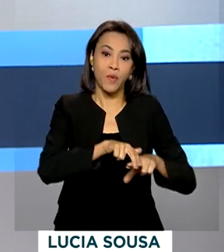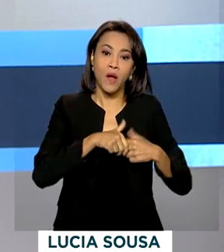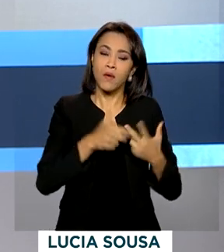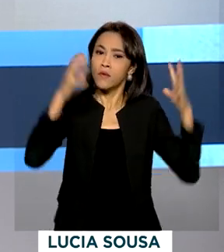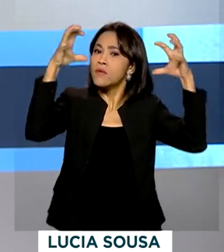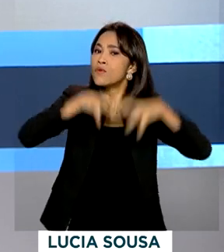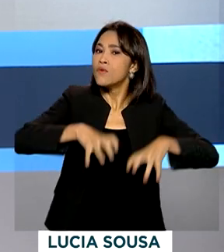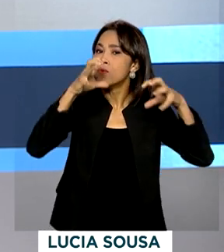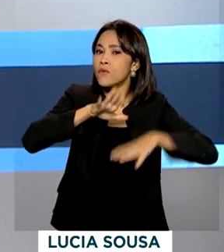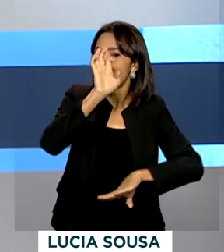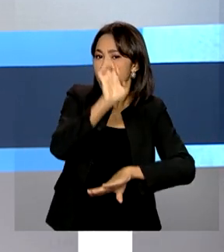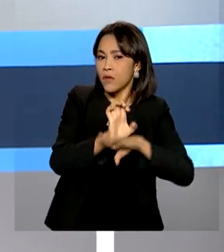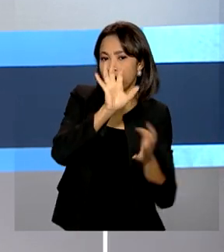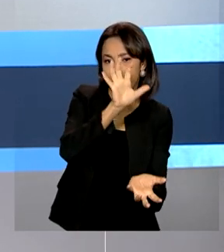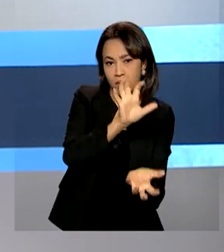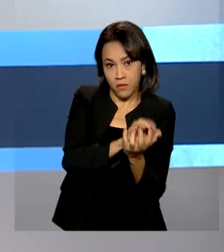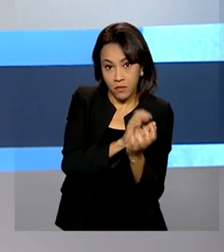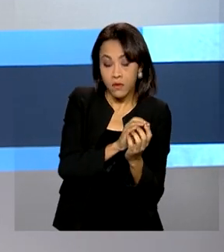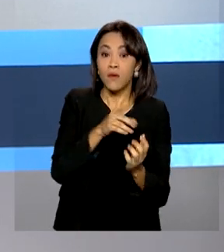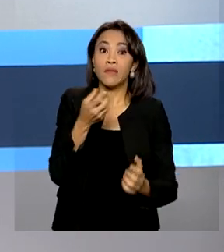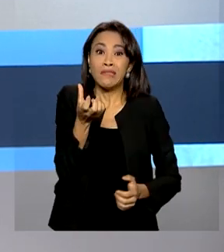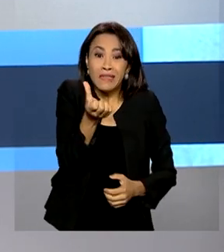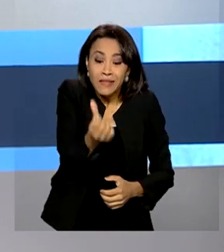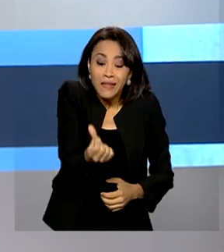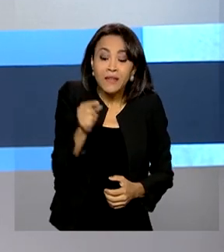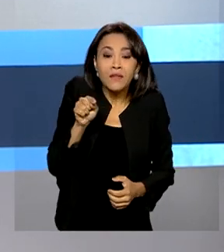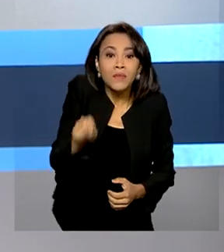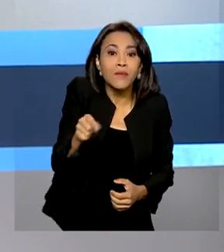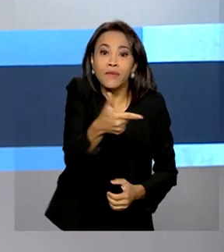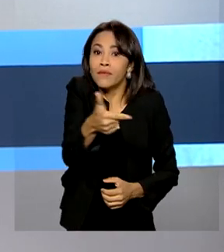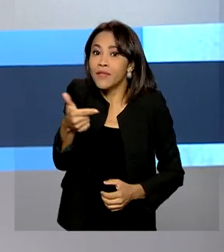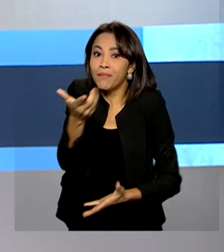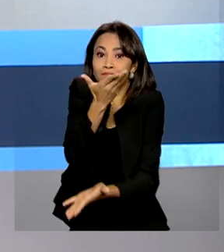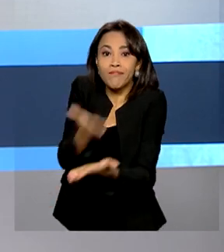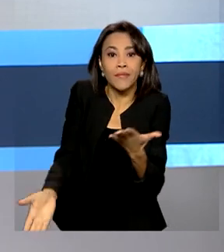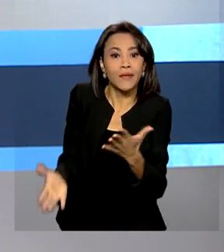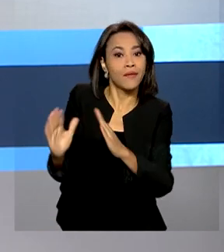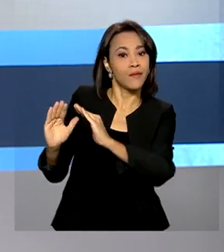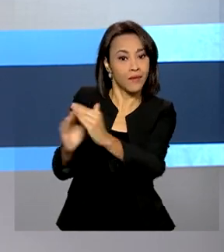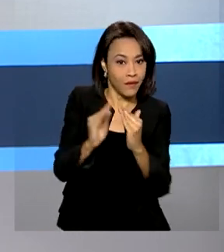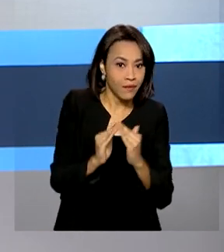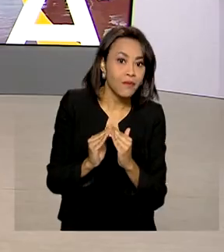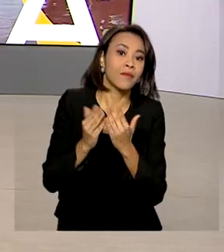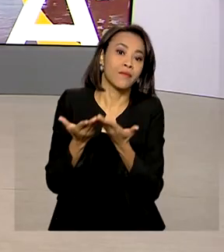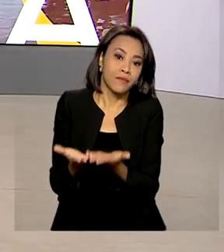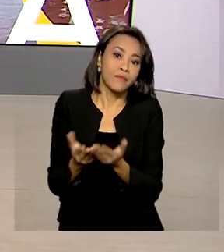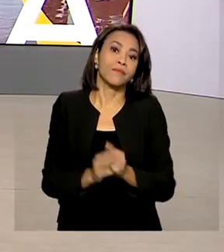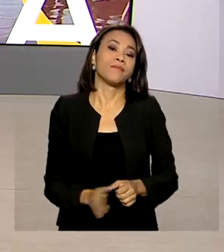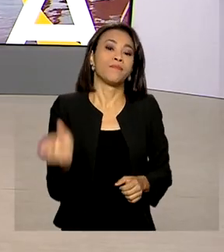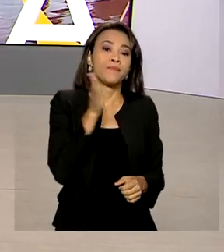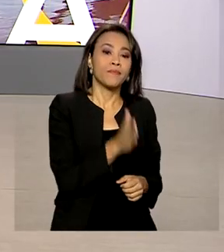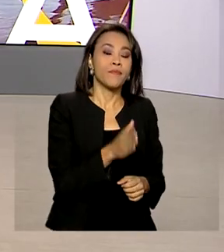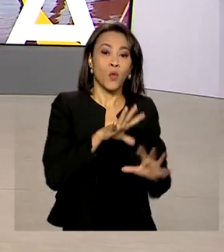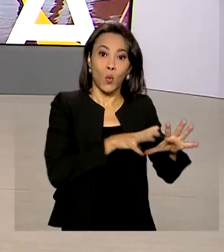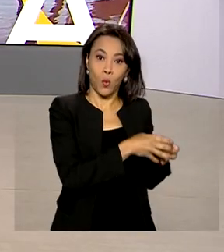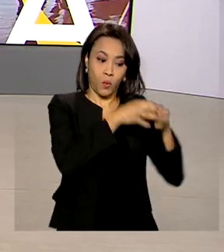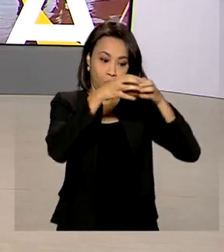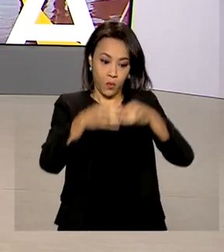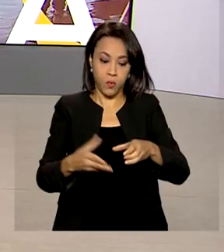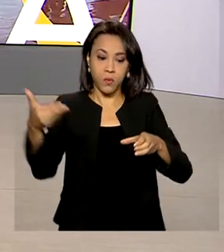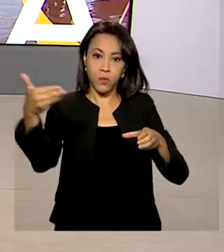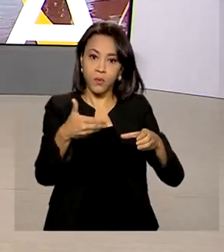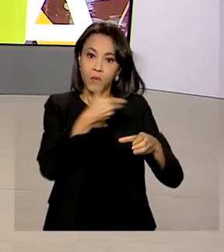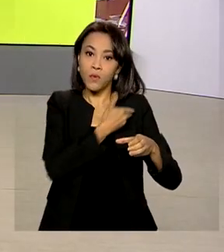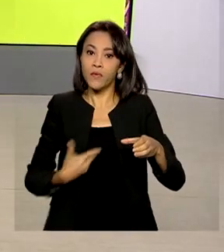chuvas em Pernambuco são mais de seis mil desabrigados no estado segundo a Defesa Civil Nacional uma Comitiva do governo